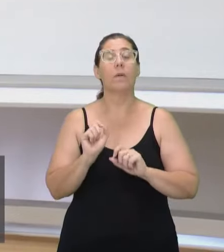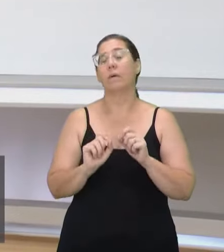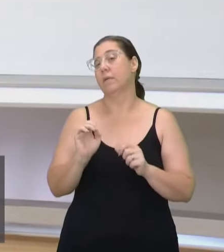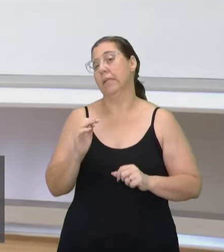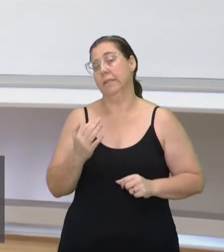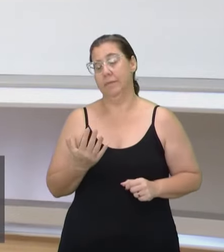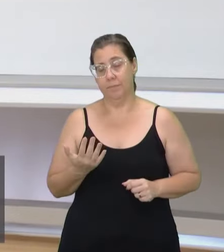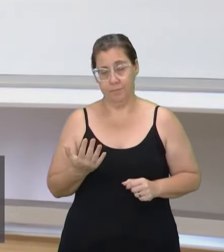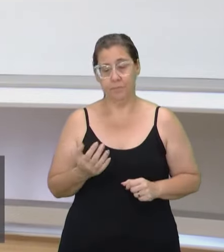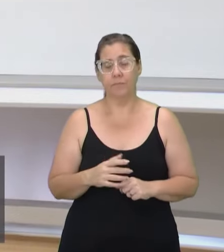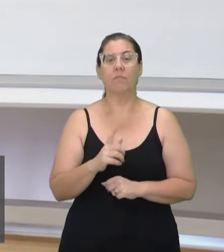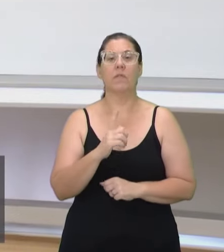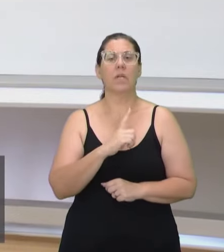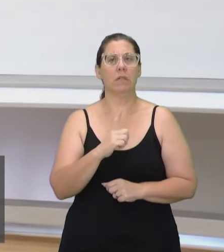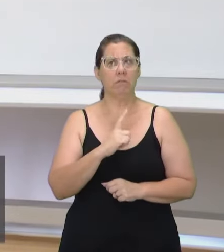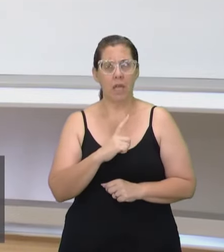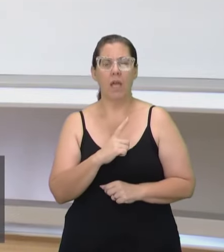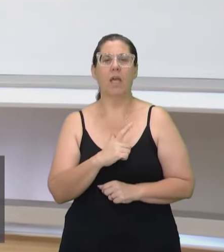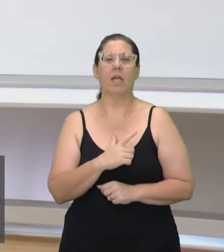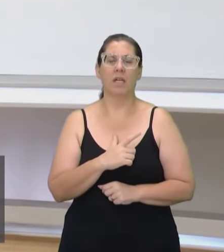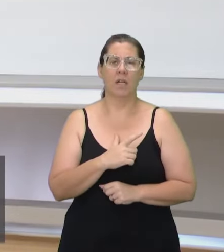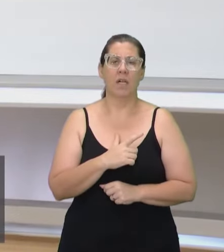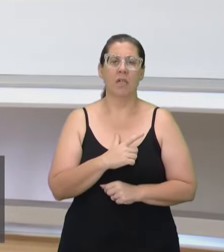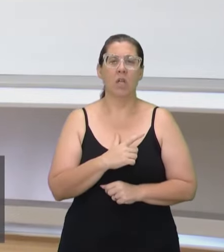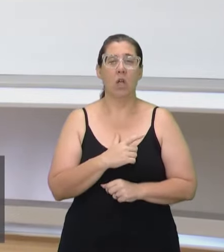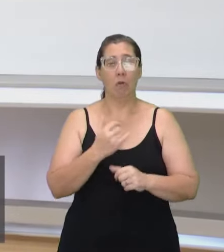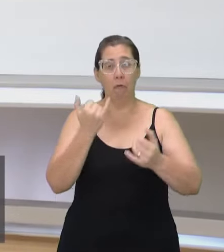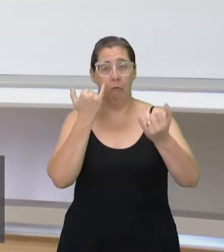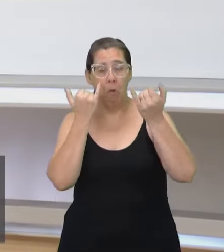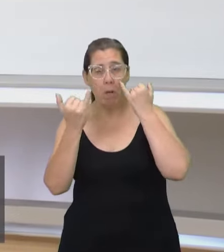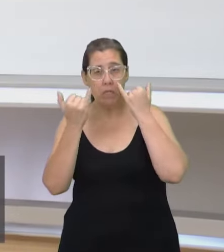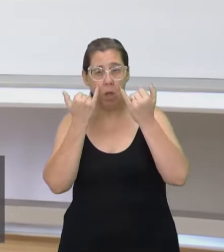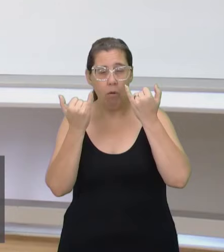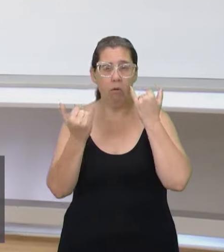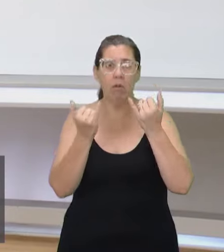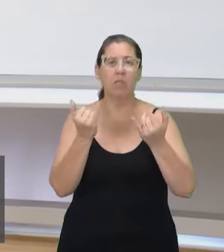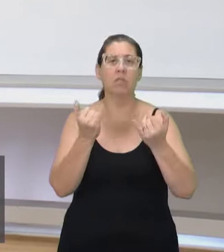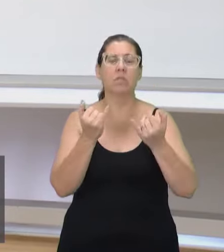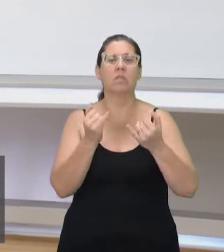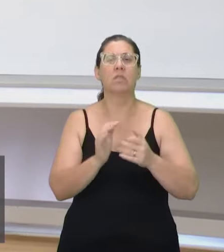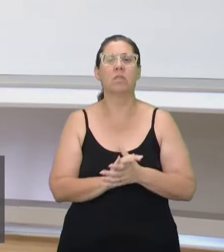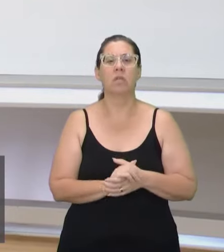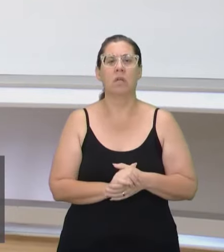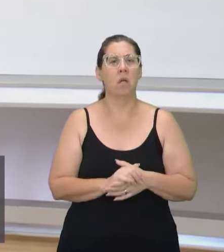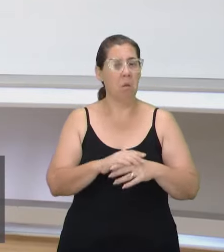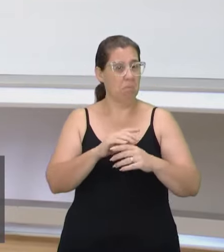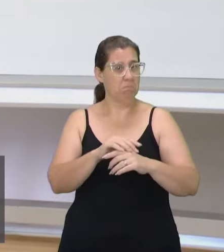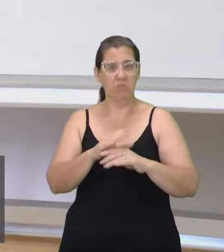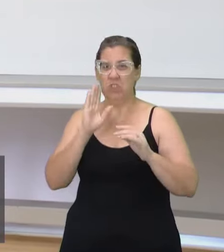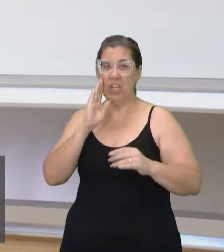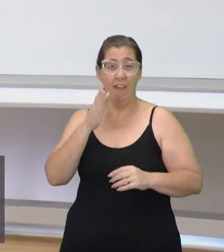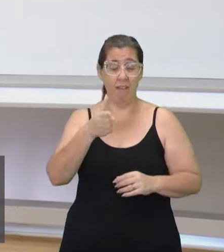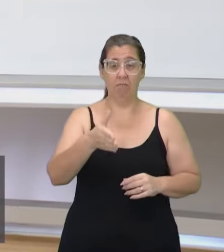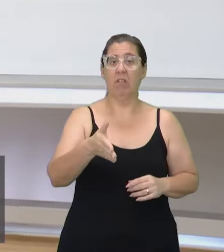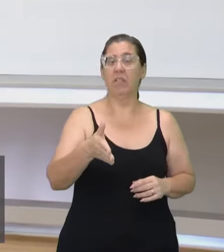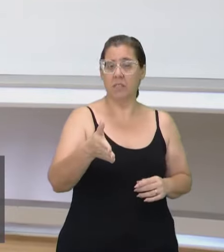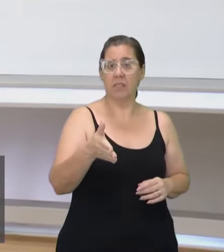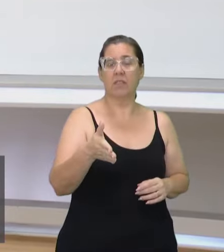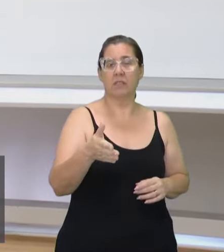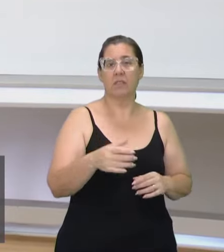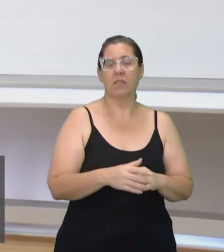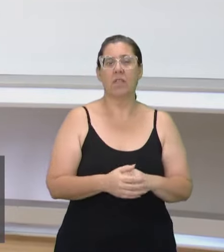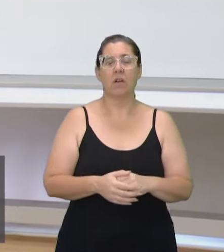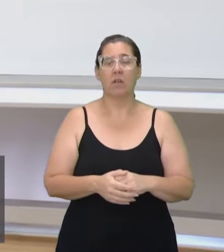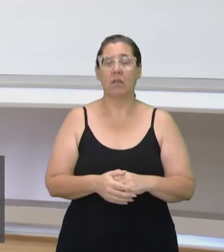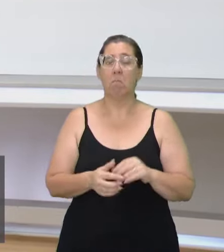acontece? Existem aí dados que são informações bem objetivas sobre